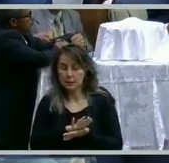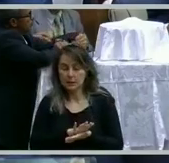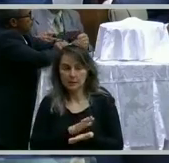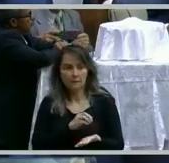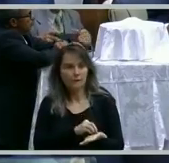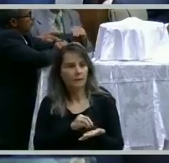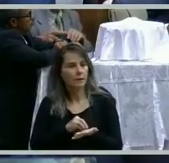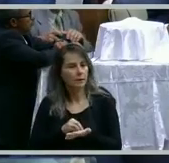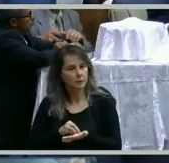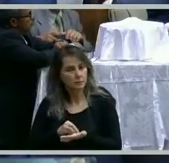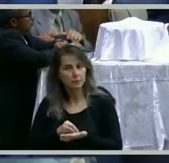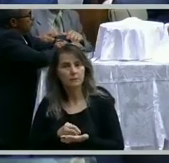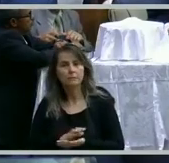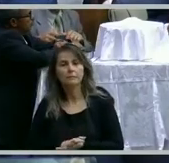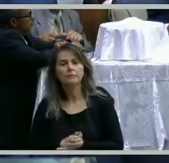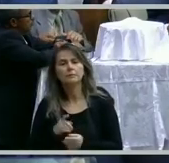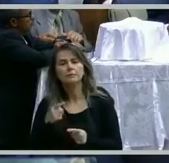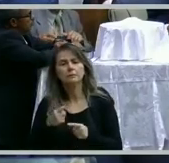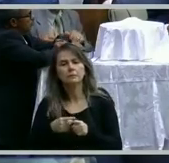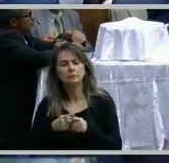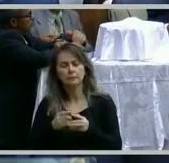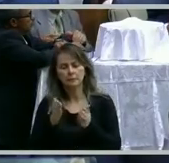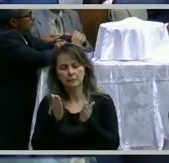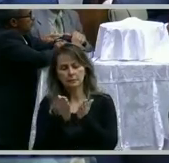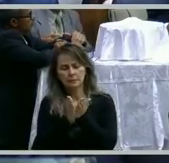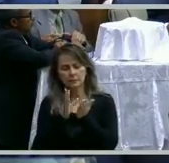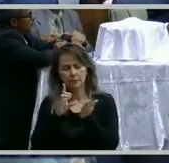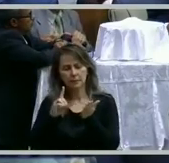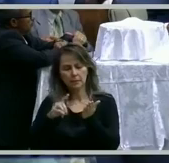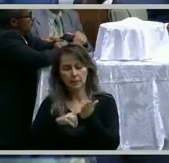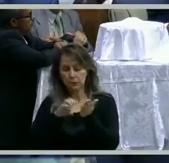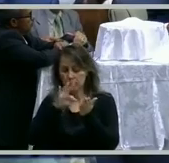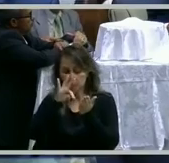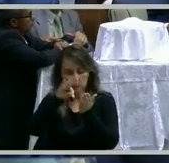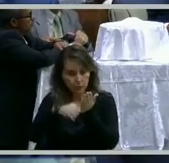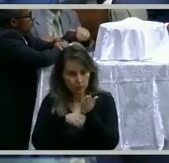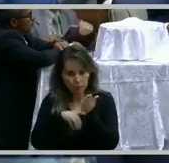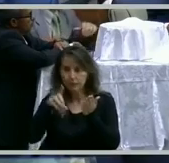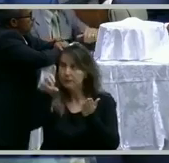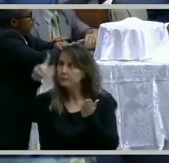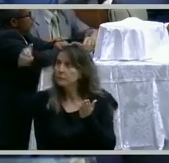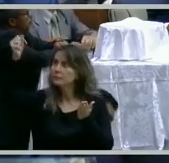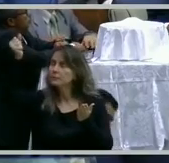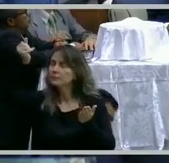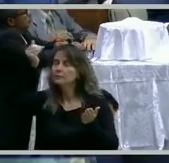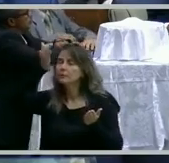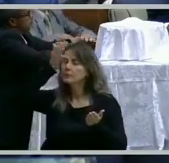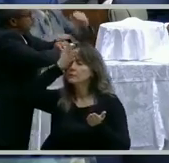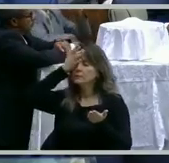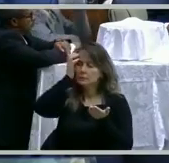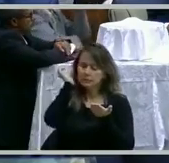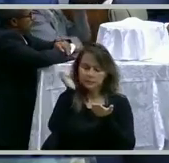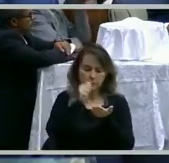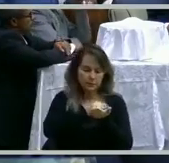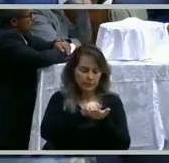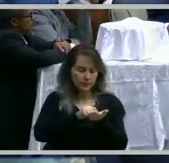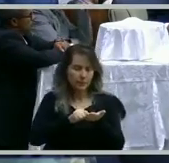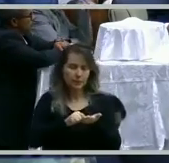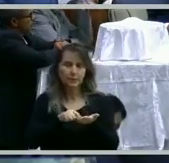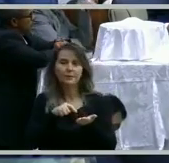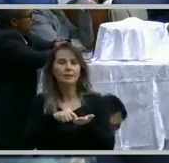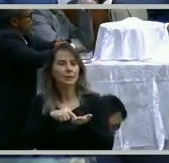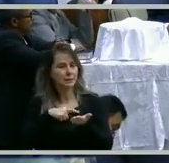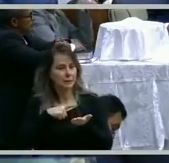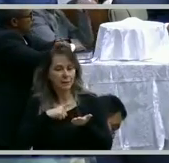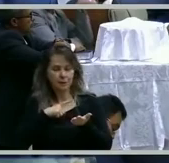inspirada por Deus e ela tem tudo que a igreja precisa e tem tudo que o